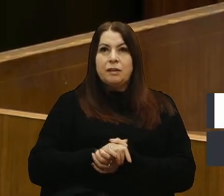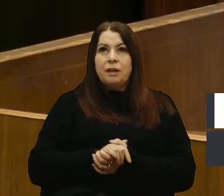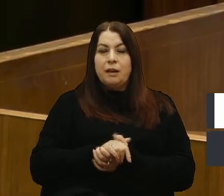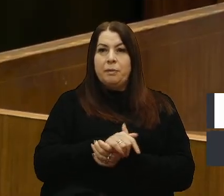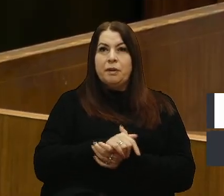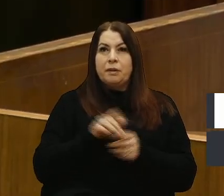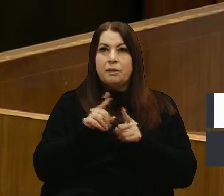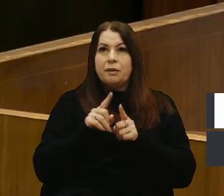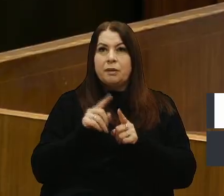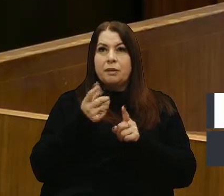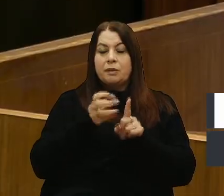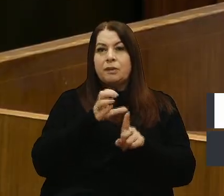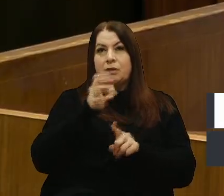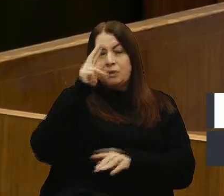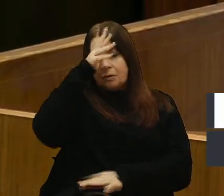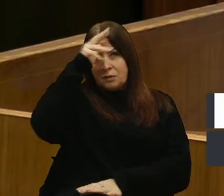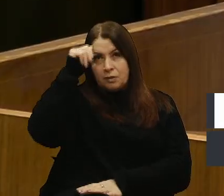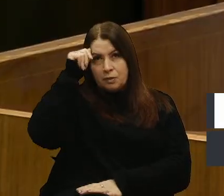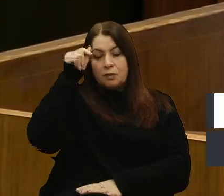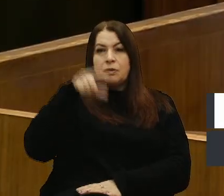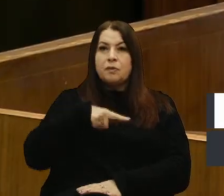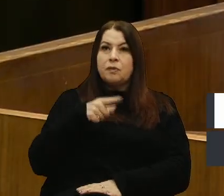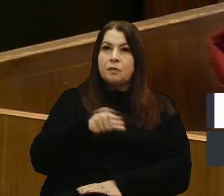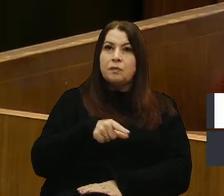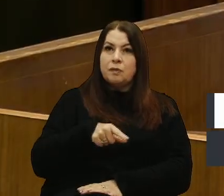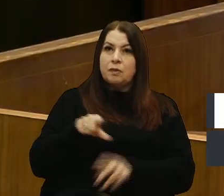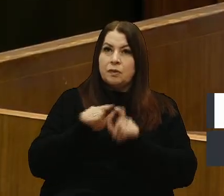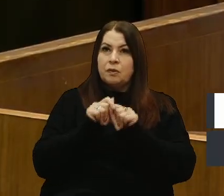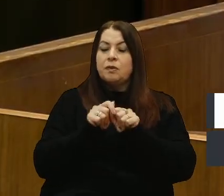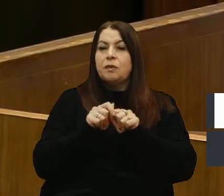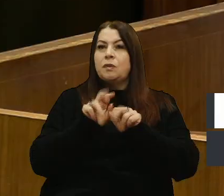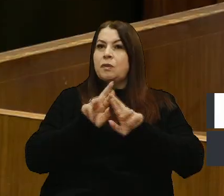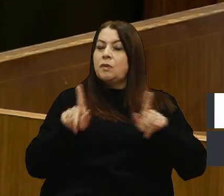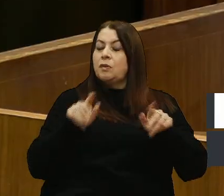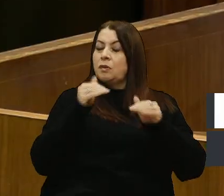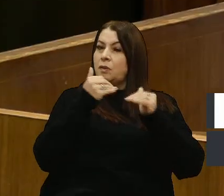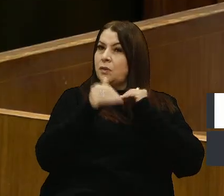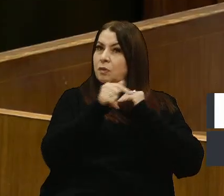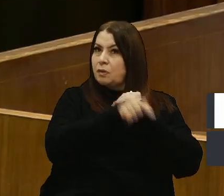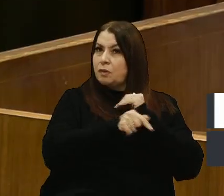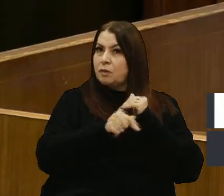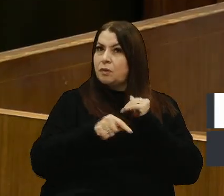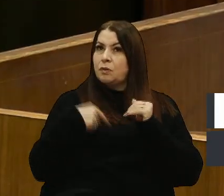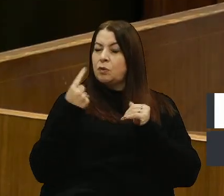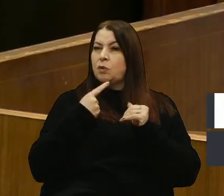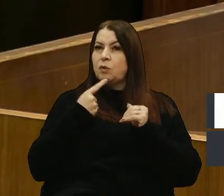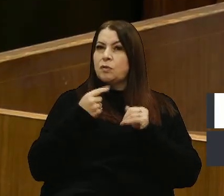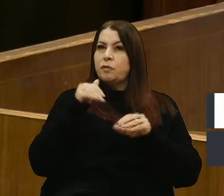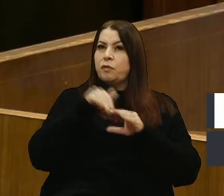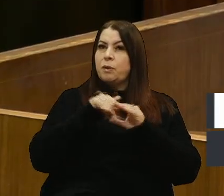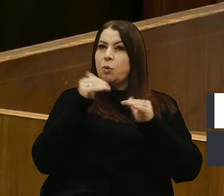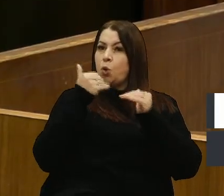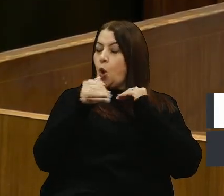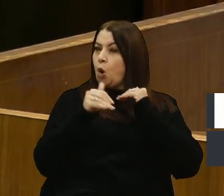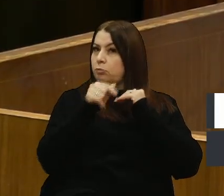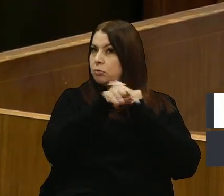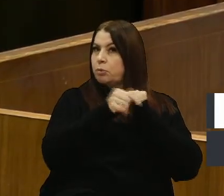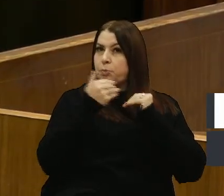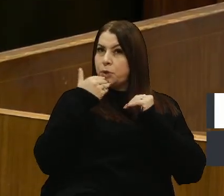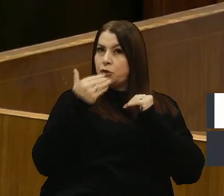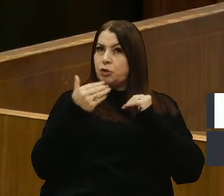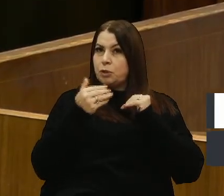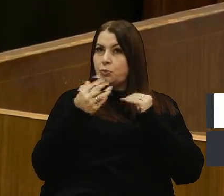contra o prefeito, e mesmo eu sendo de campo completamente contrário, nós votamos contra aquele pedido